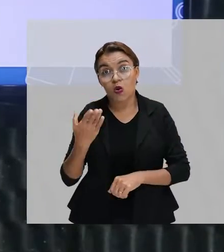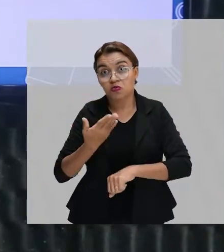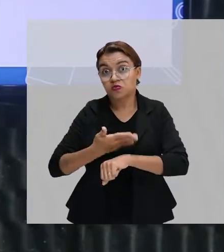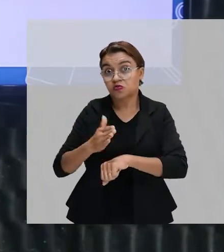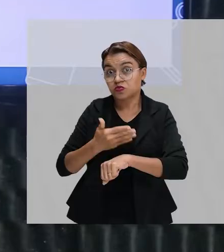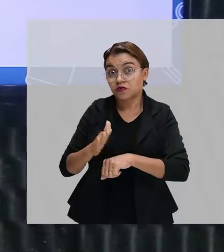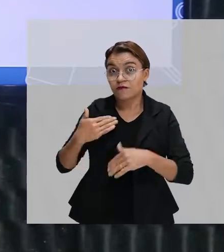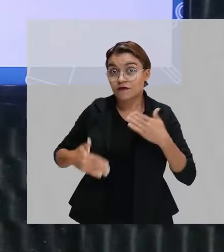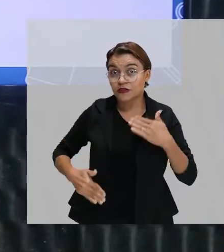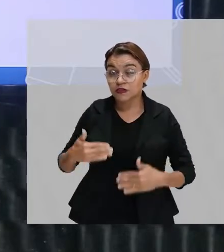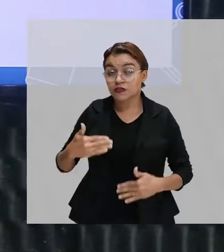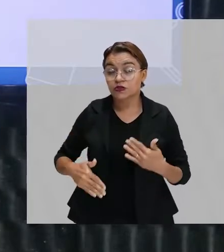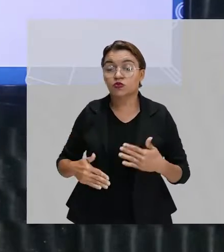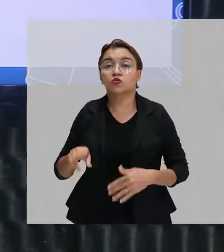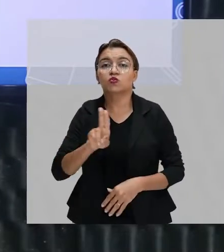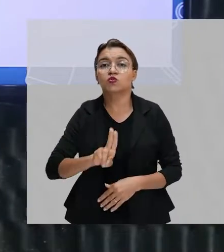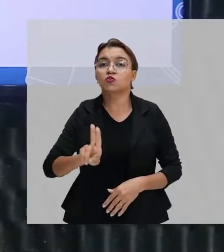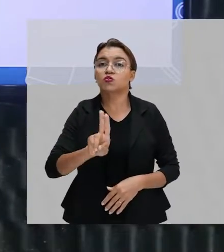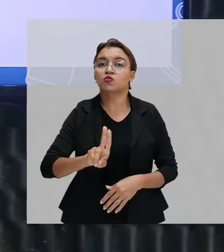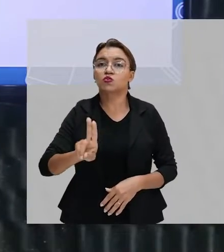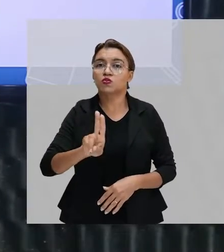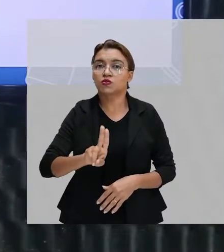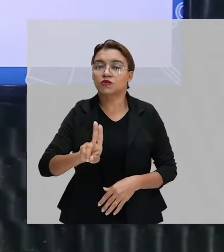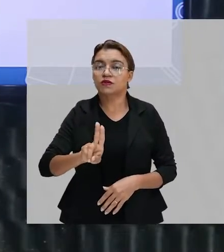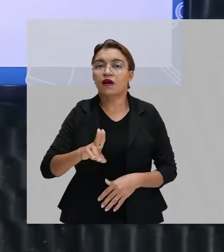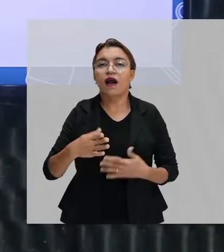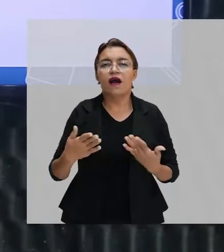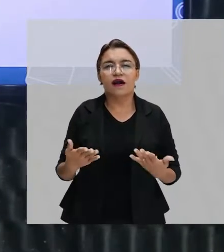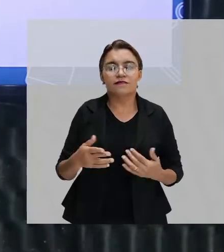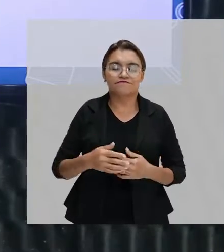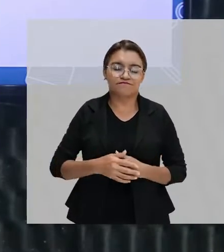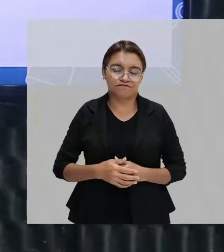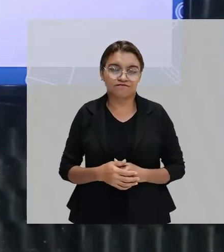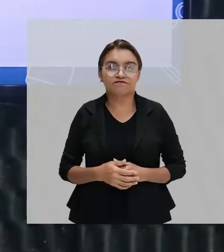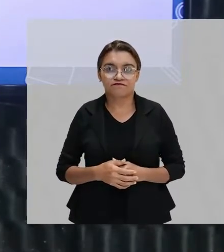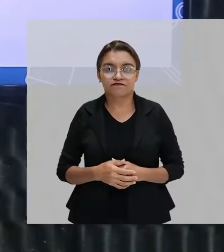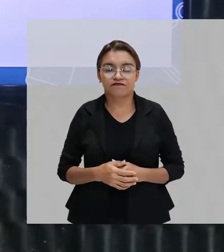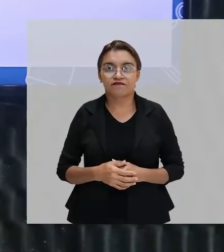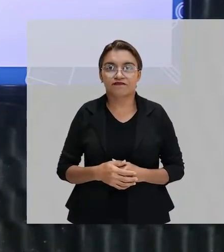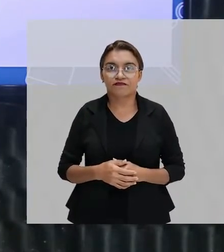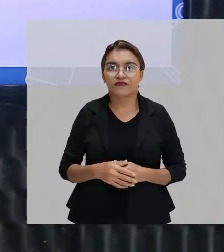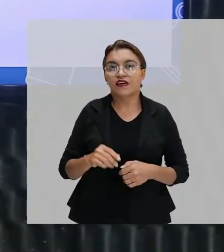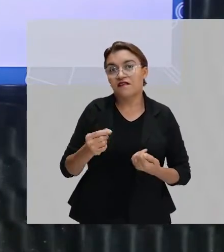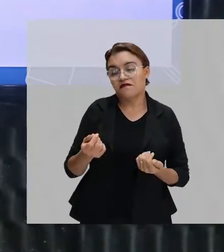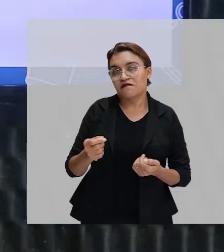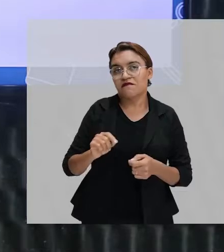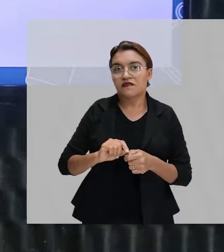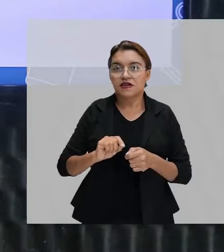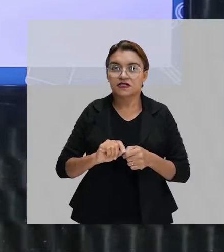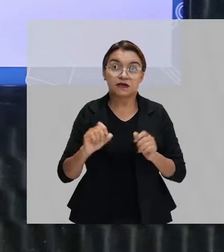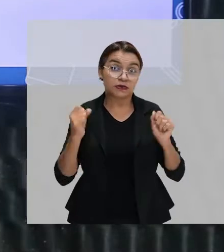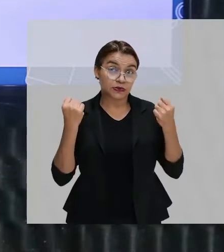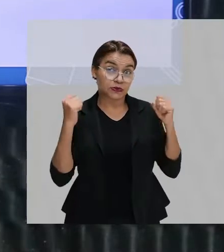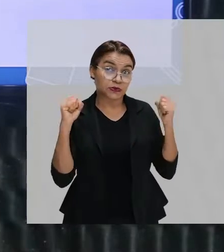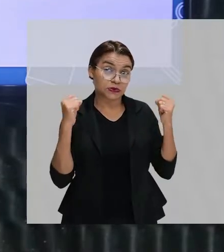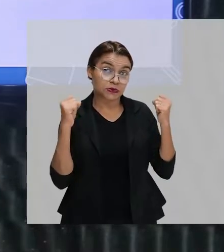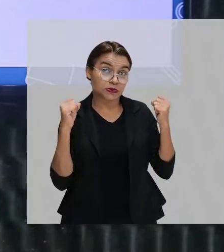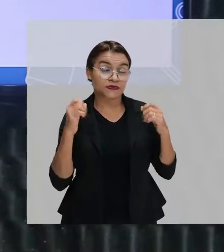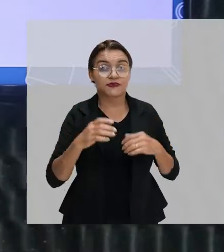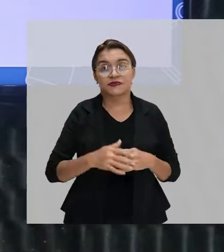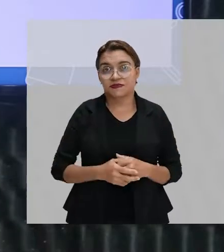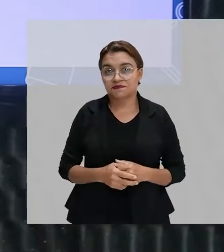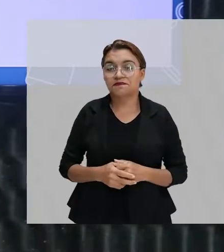físico usou essa expressão aqui ah eu vou fazer uma educação física a